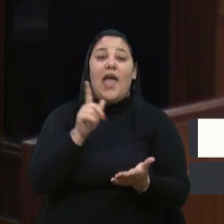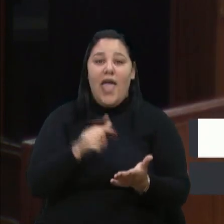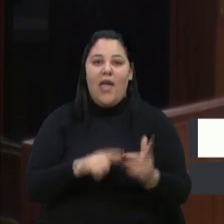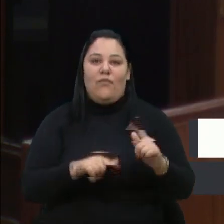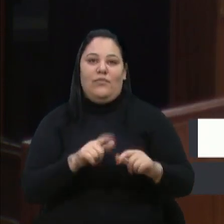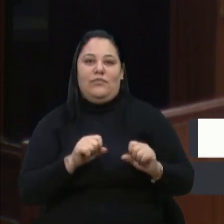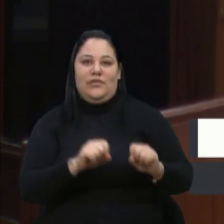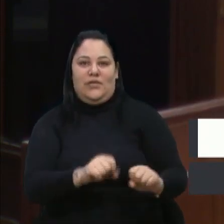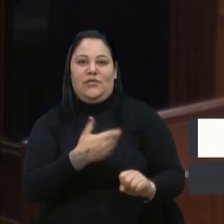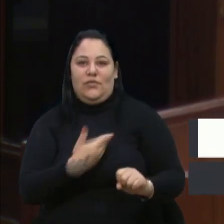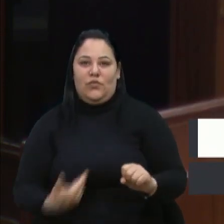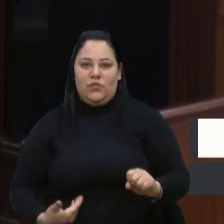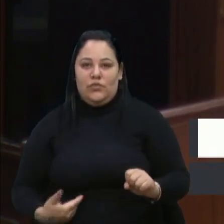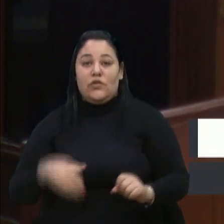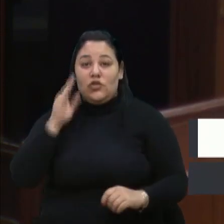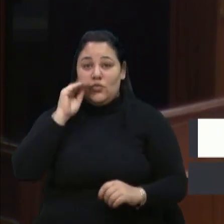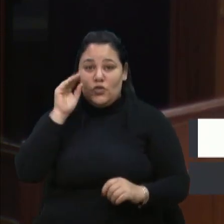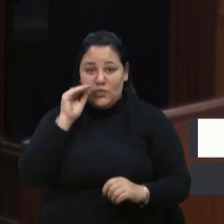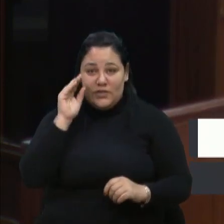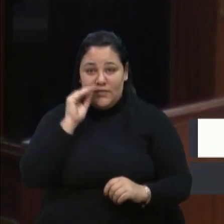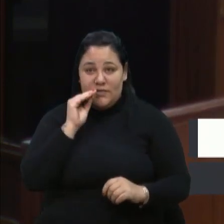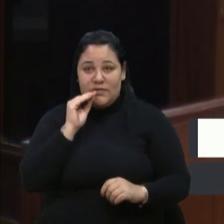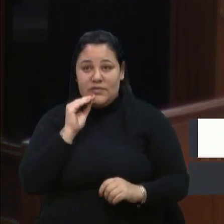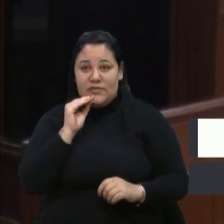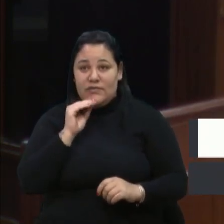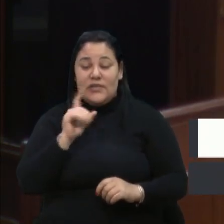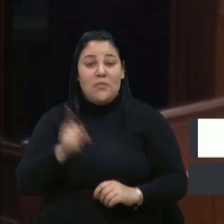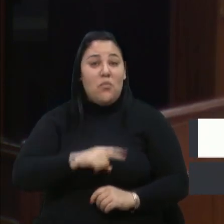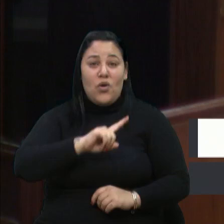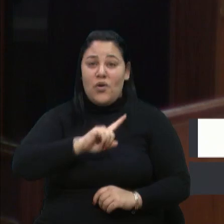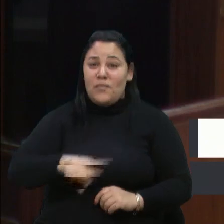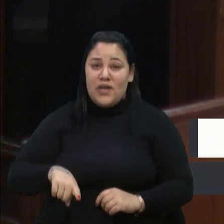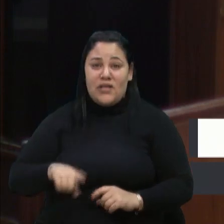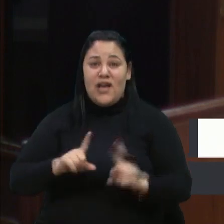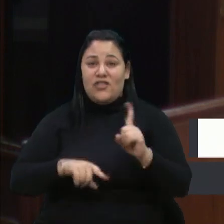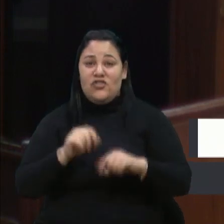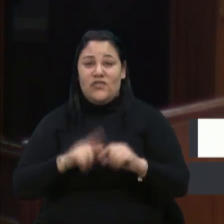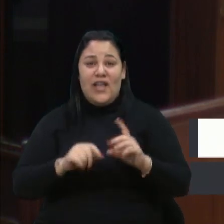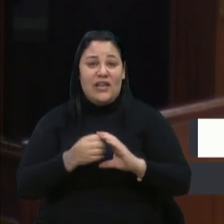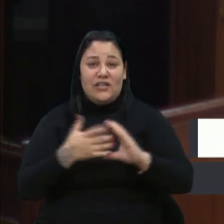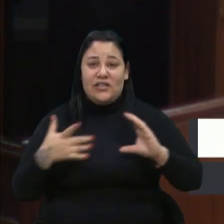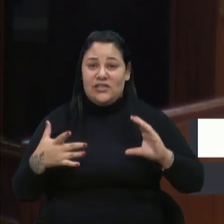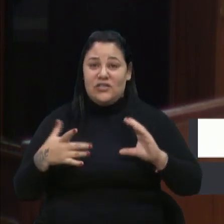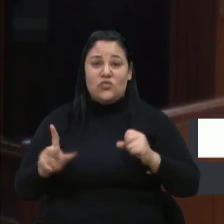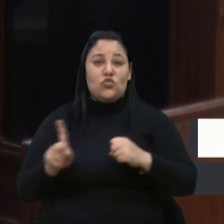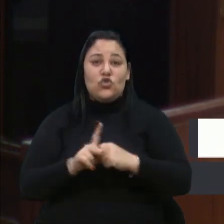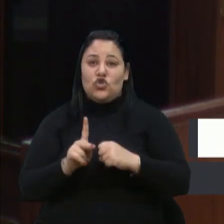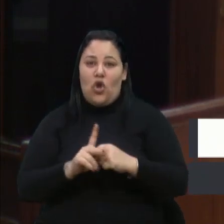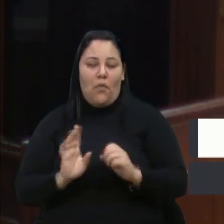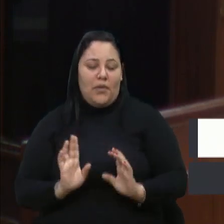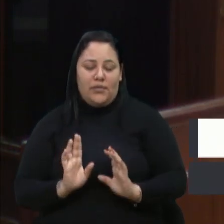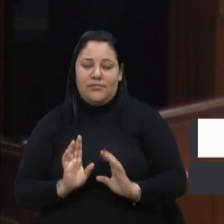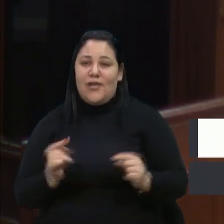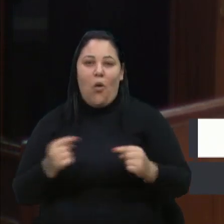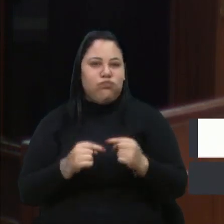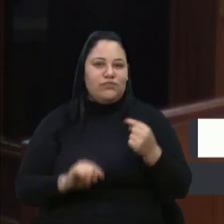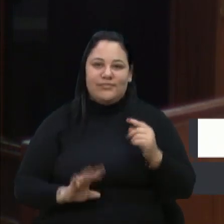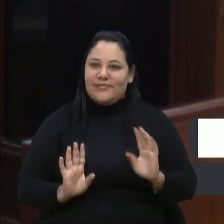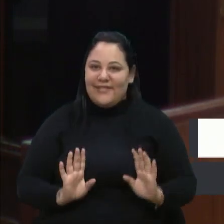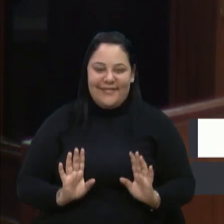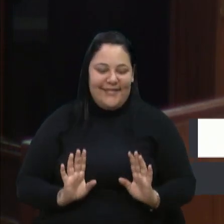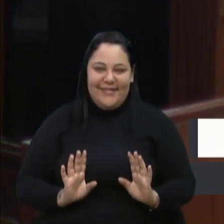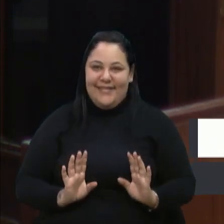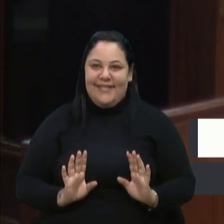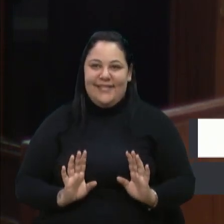podemos observar da palavra dele que serão vedadas atividades características como só o shopping center. Então, o shopping center está sendo